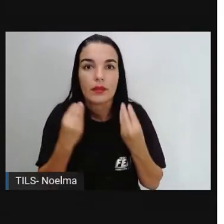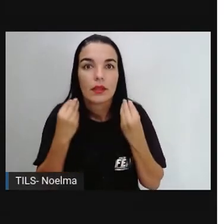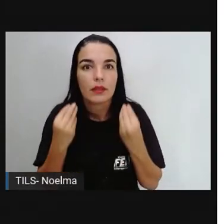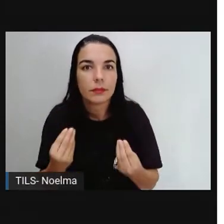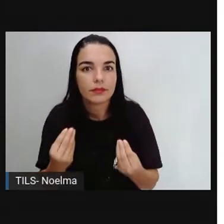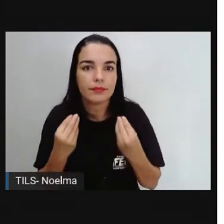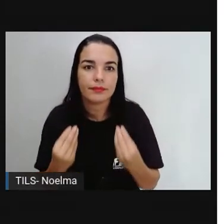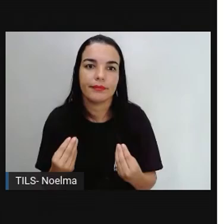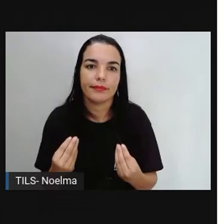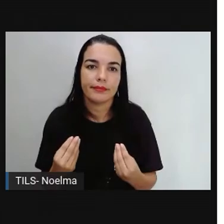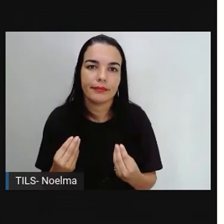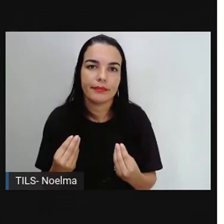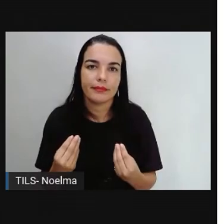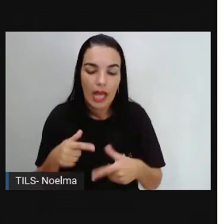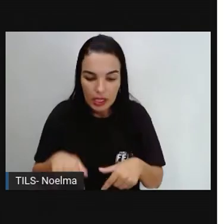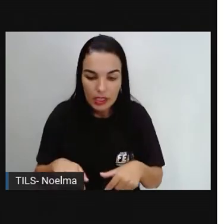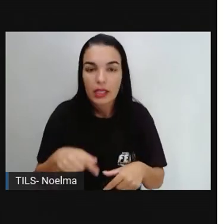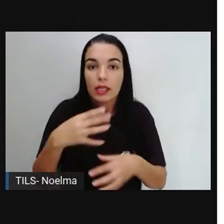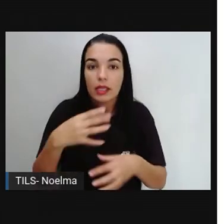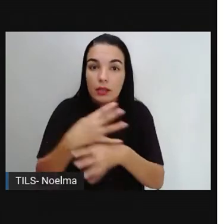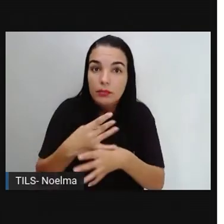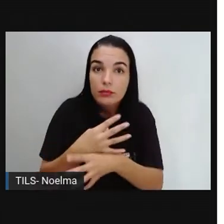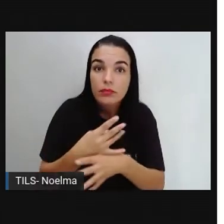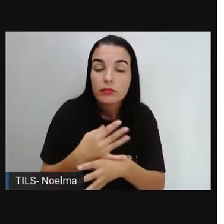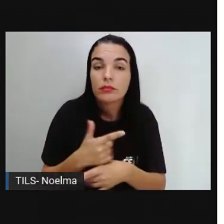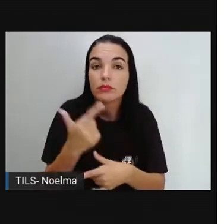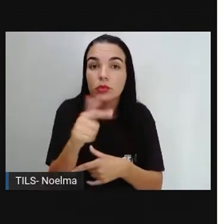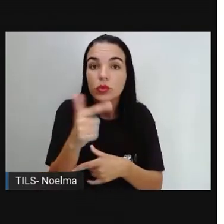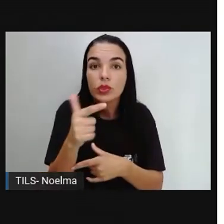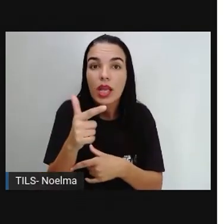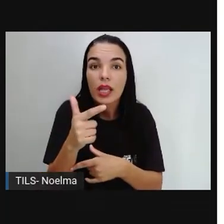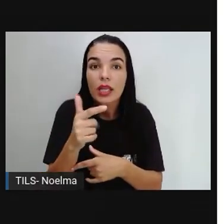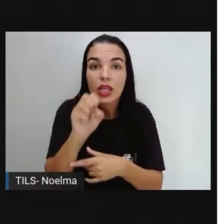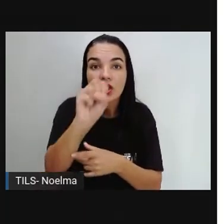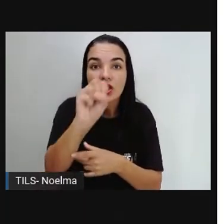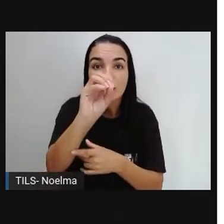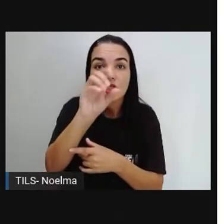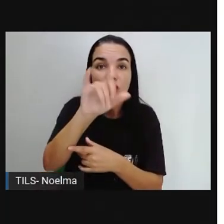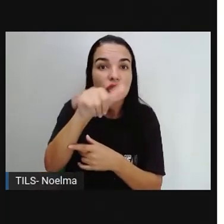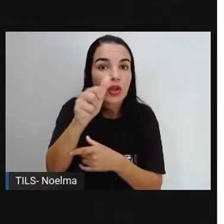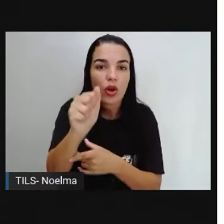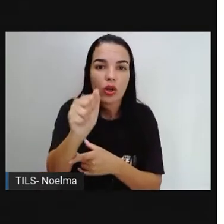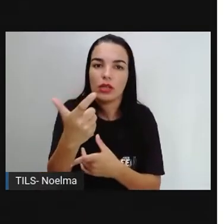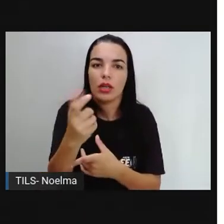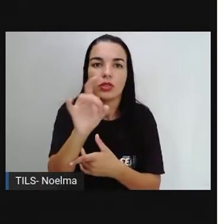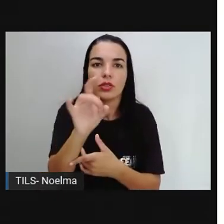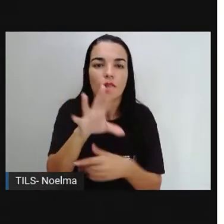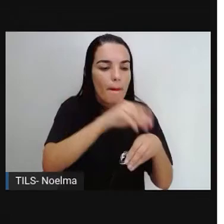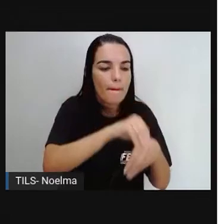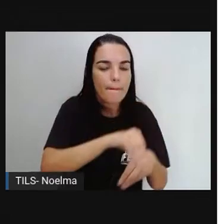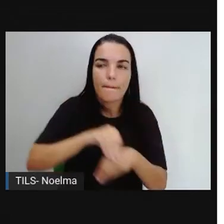brasileiros. Nas grandes cidades até a gente encontra com alguma dificuldade, mas nas cidades pequenas a gente não encontra soja.